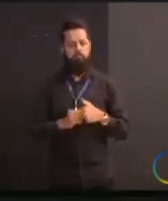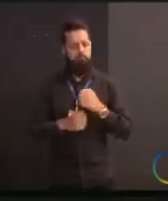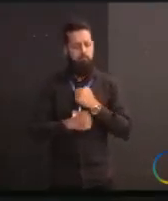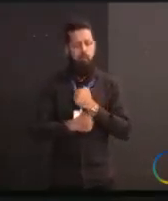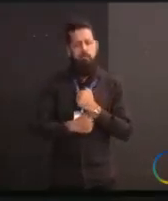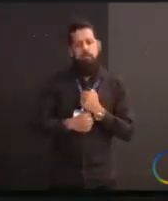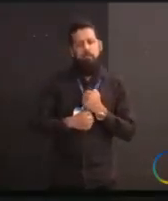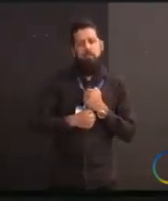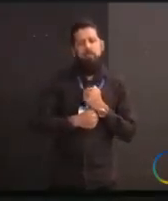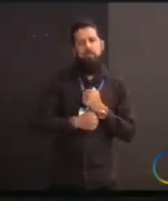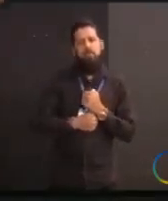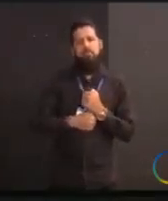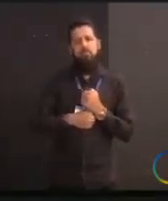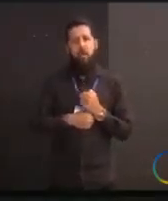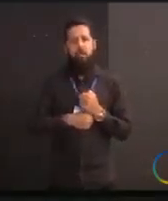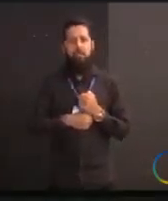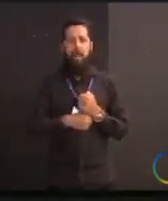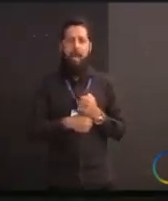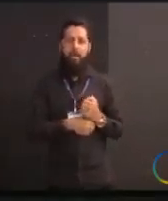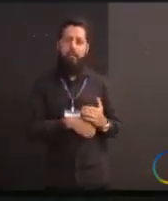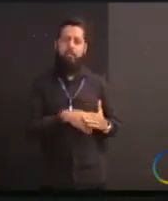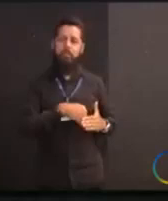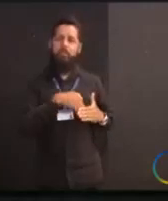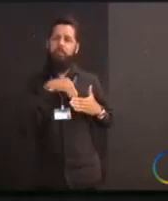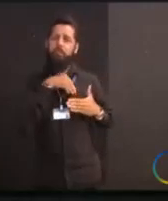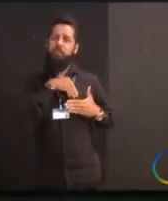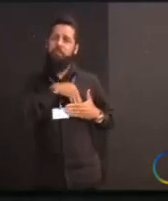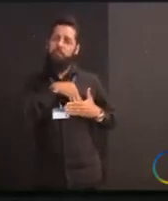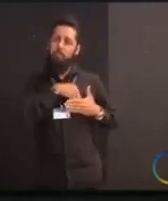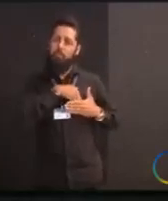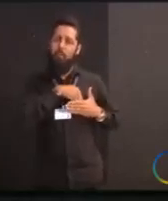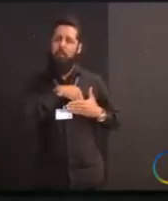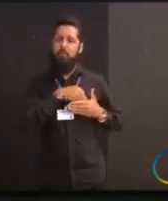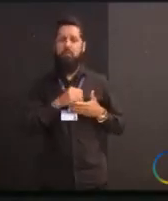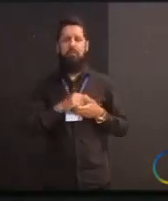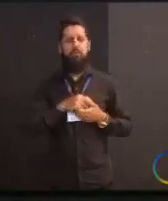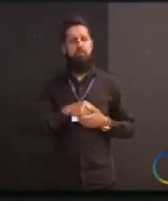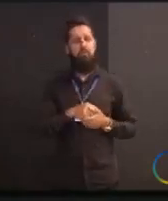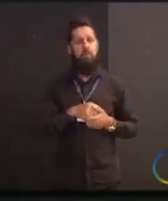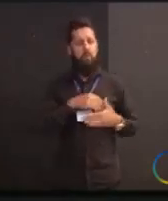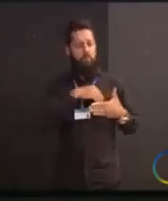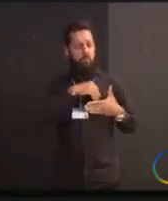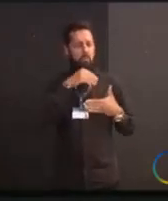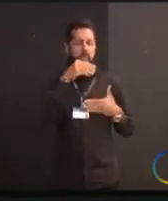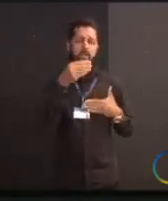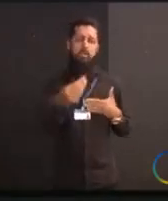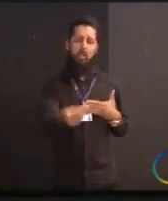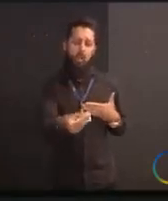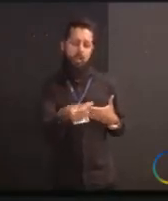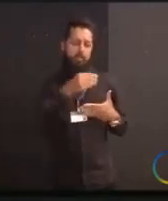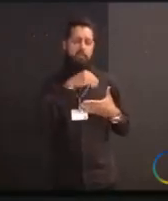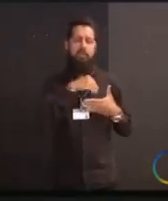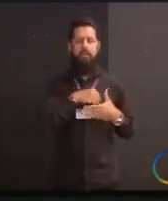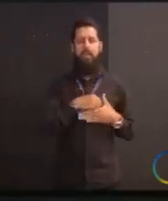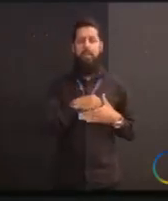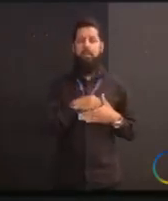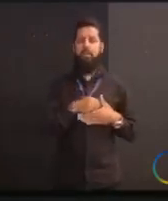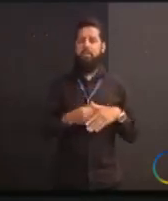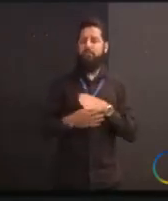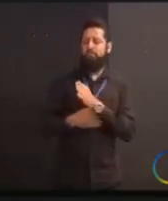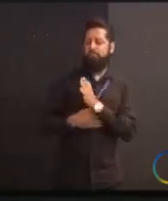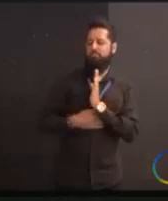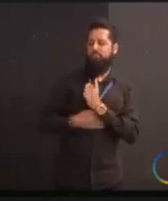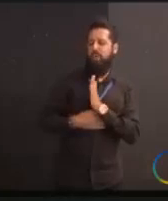você coloca no bolso e tira do bolso a hora que você quiser. A saudade do coração vem quando quer e vai quando você